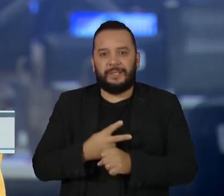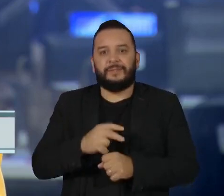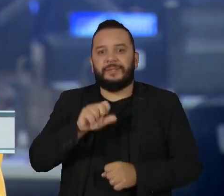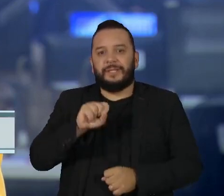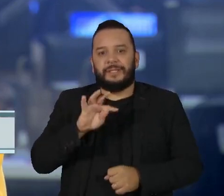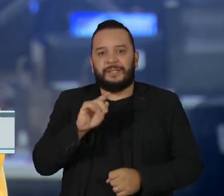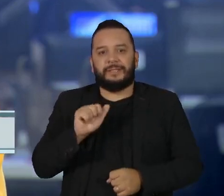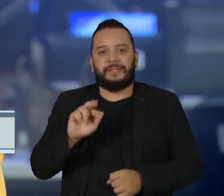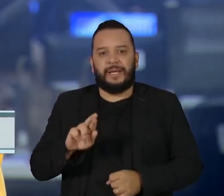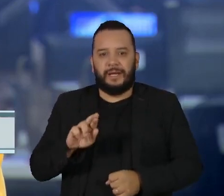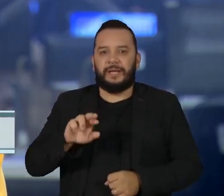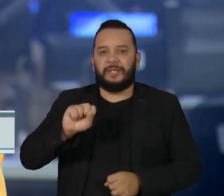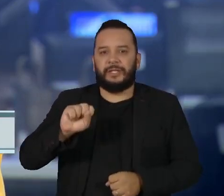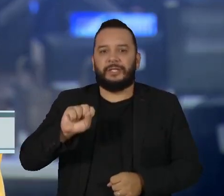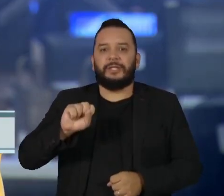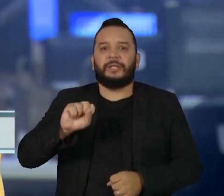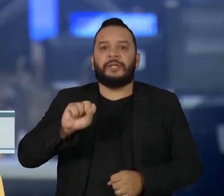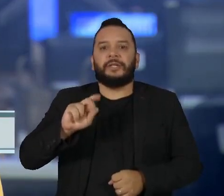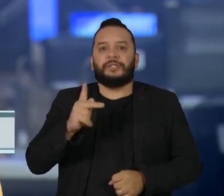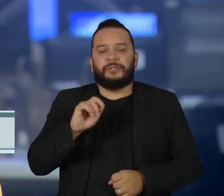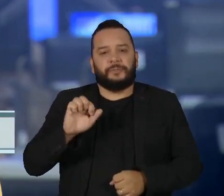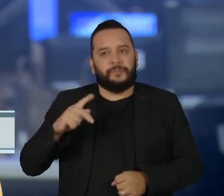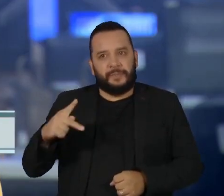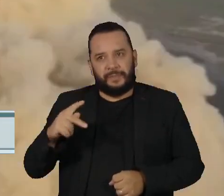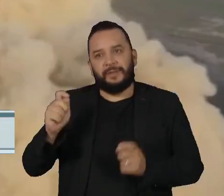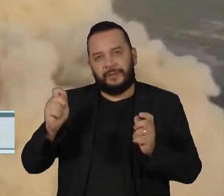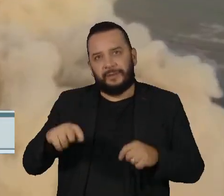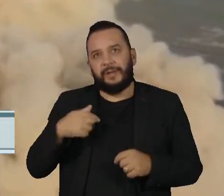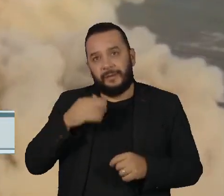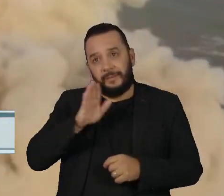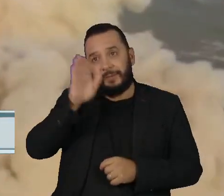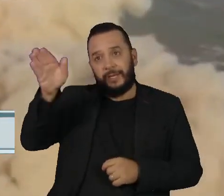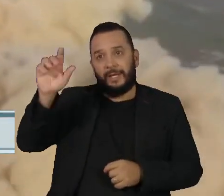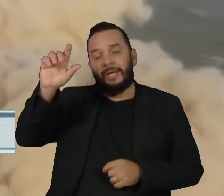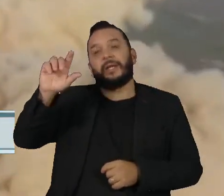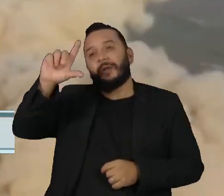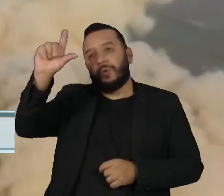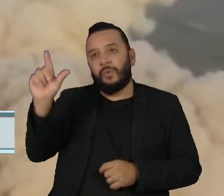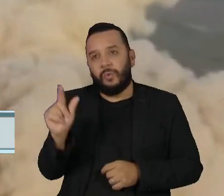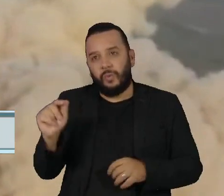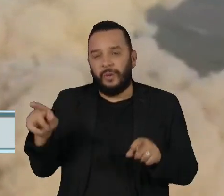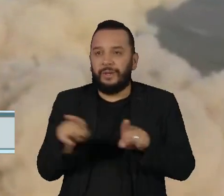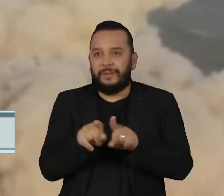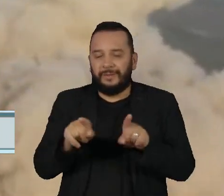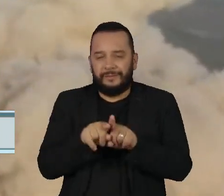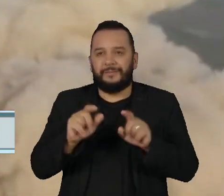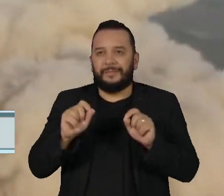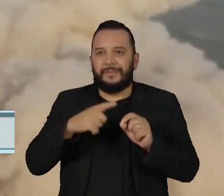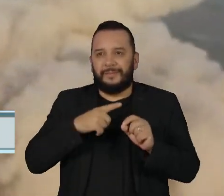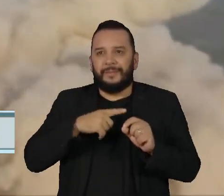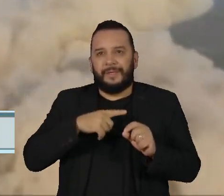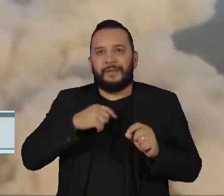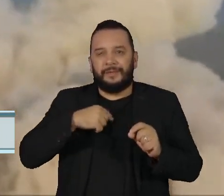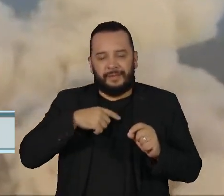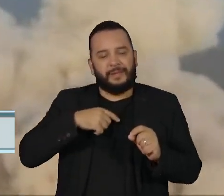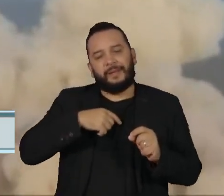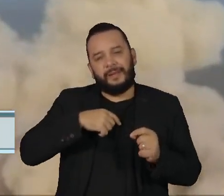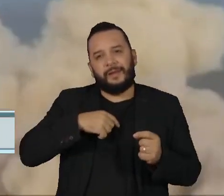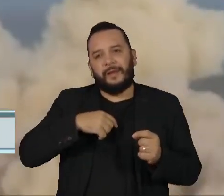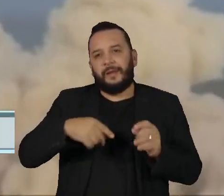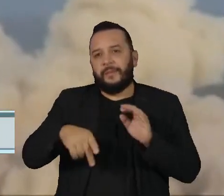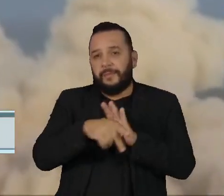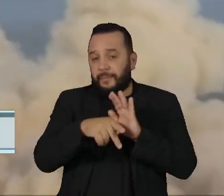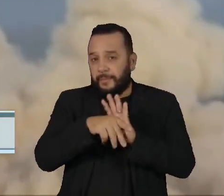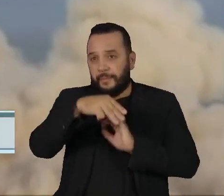leve o homem de volta à Lua e depois a Marte. O foguete Starship foi lançado da base